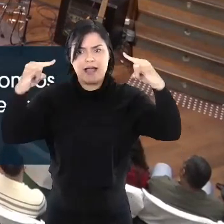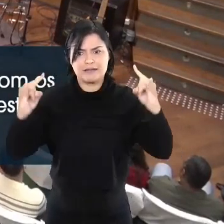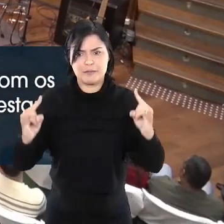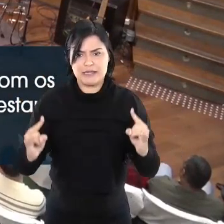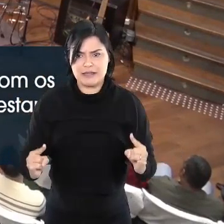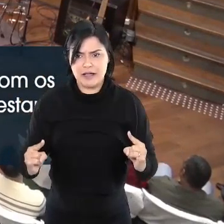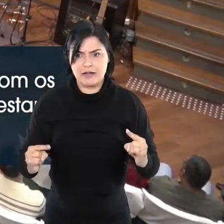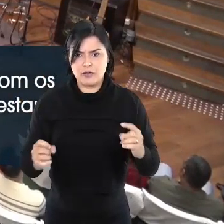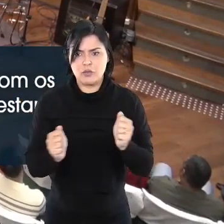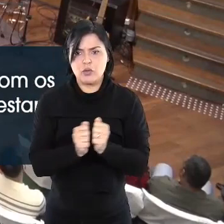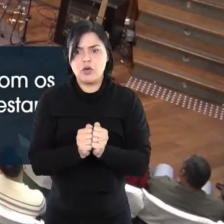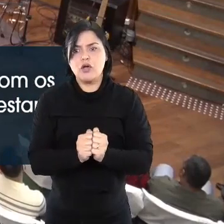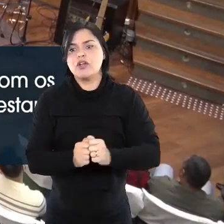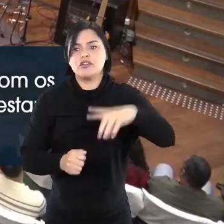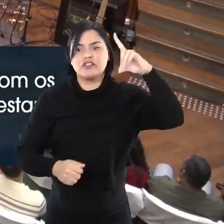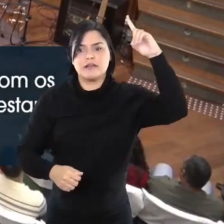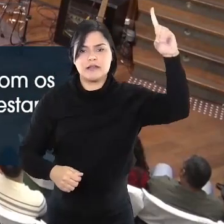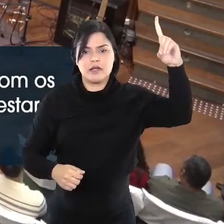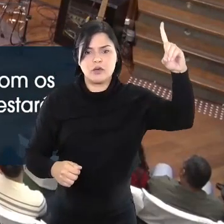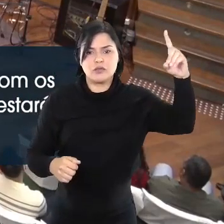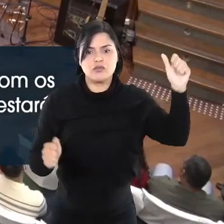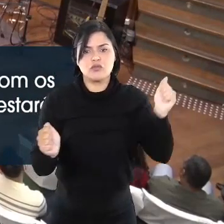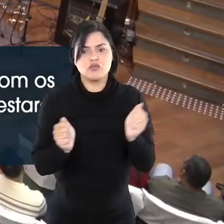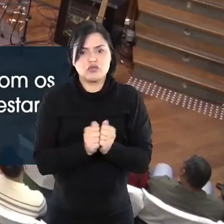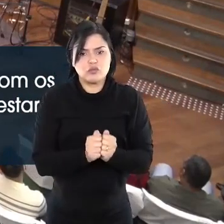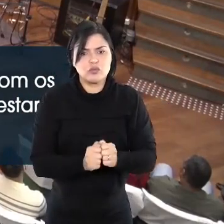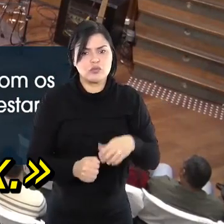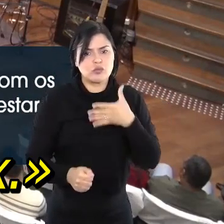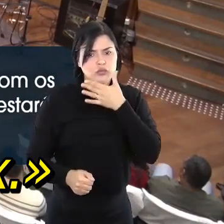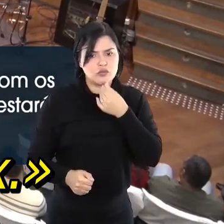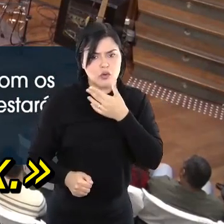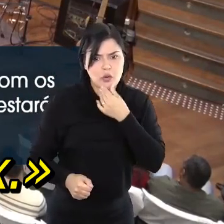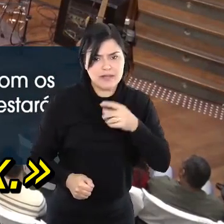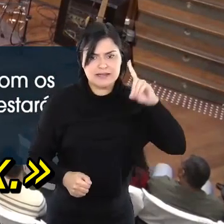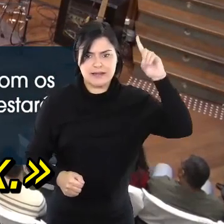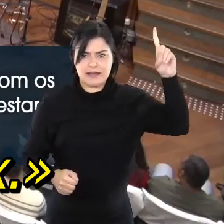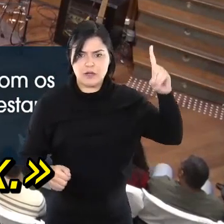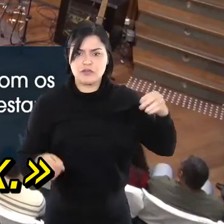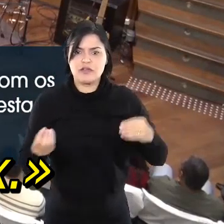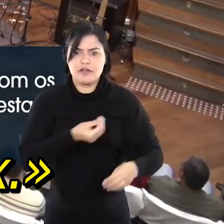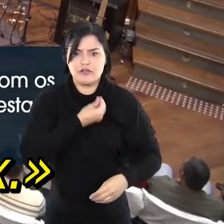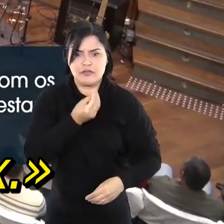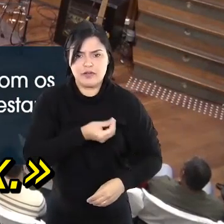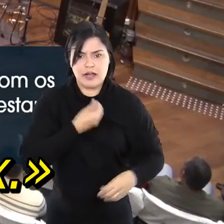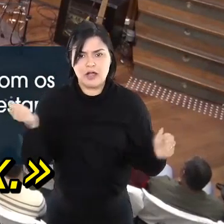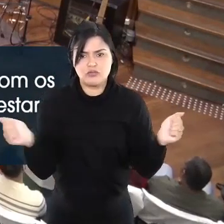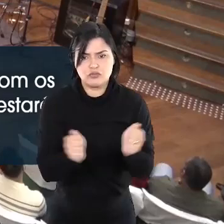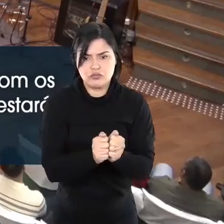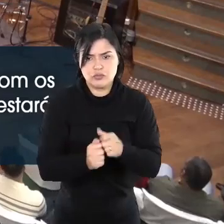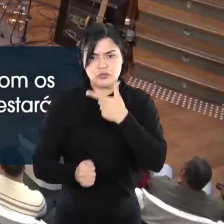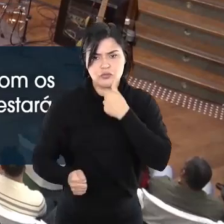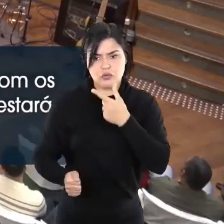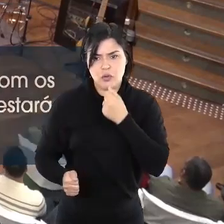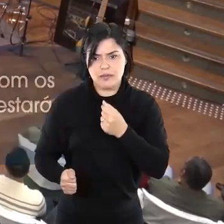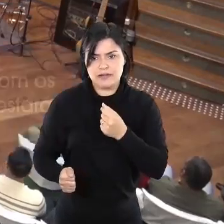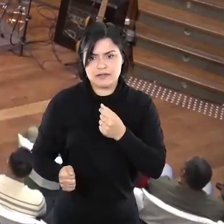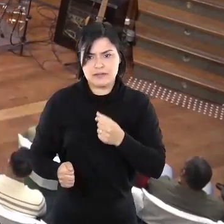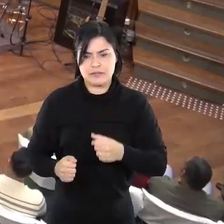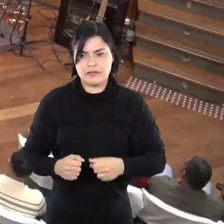com eles. Eles serão povos de Deus e Deus mesmo. Isso é o